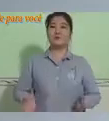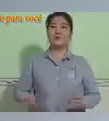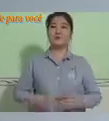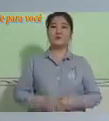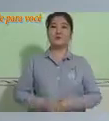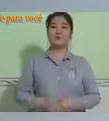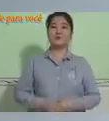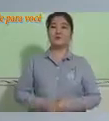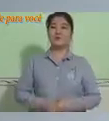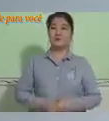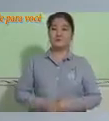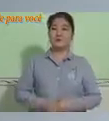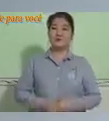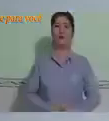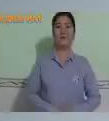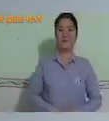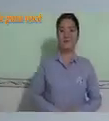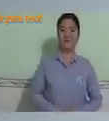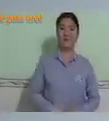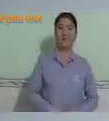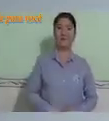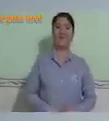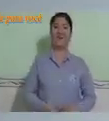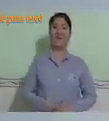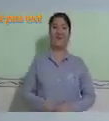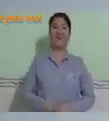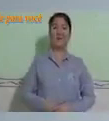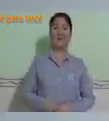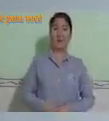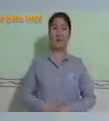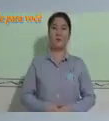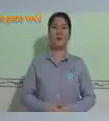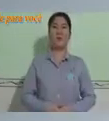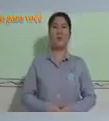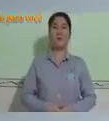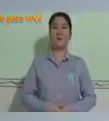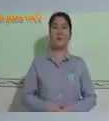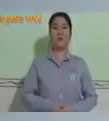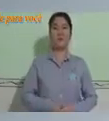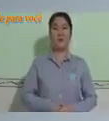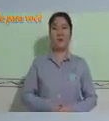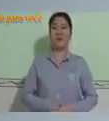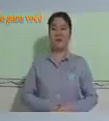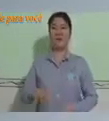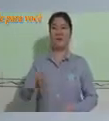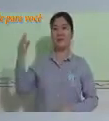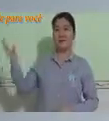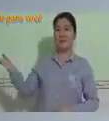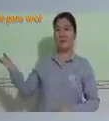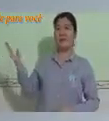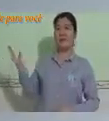SOMERPRAMLHORRAMEMO acento agudo R e A alimentação também é importante para melhorar a memória vírgula sendo que vírgula